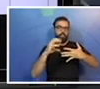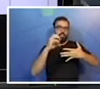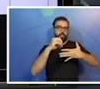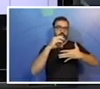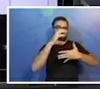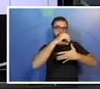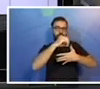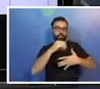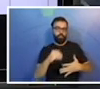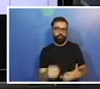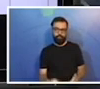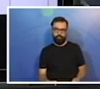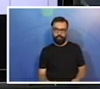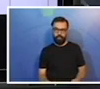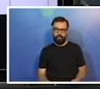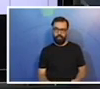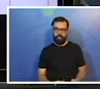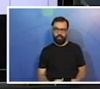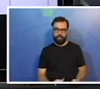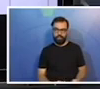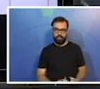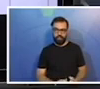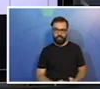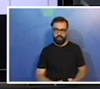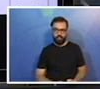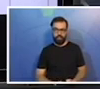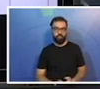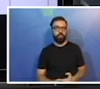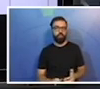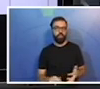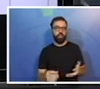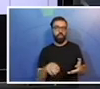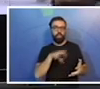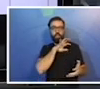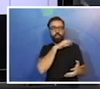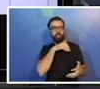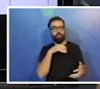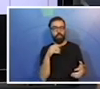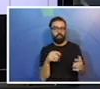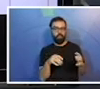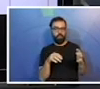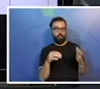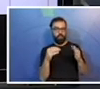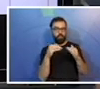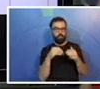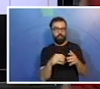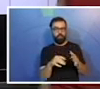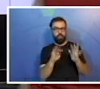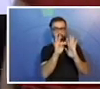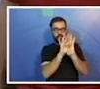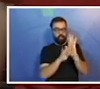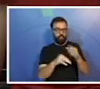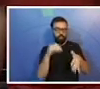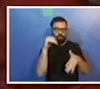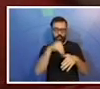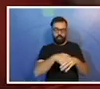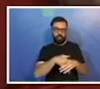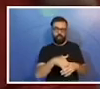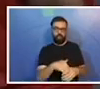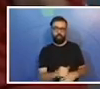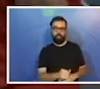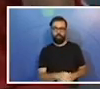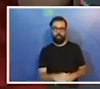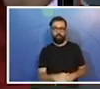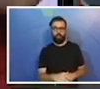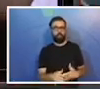a lesma, comilesma, o feijão e o gavião. Então, nós temos aqui o